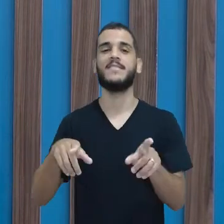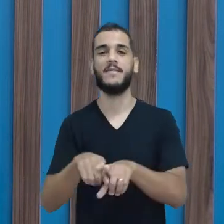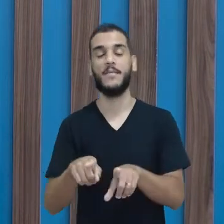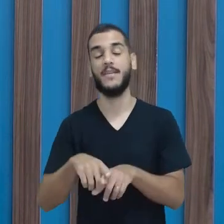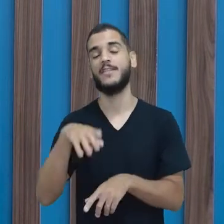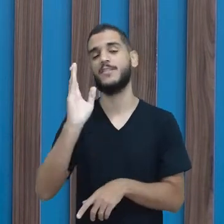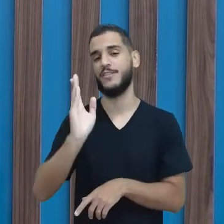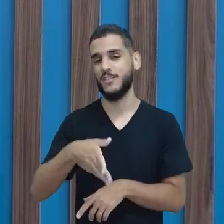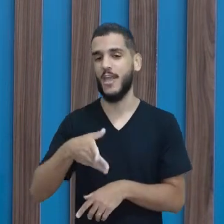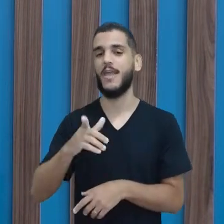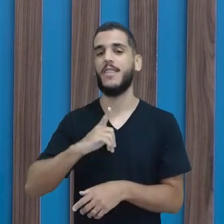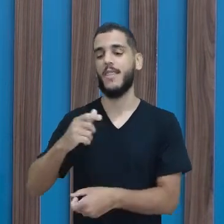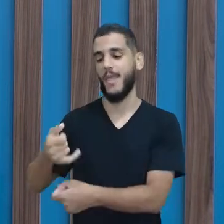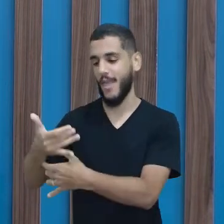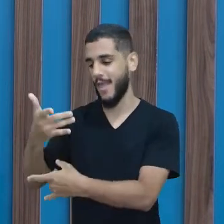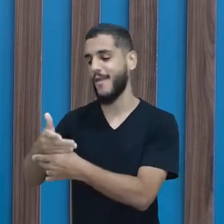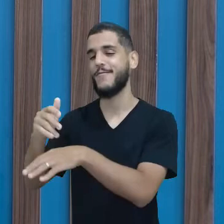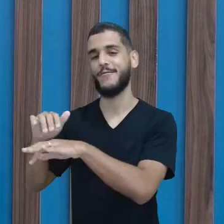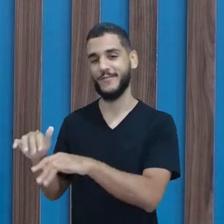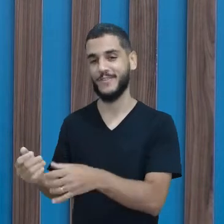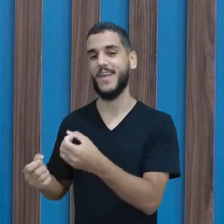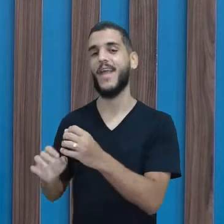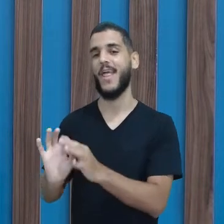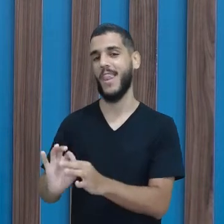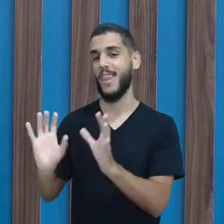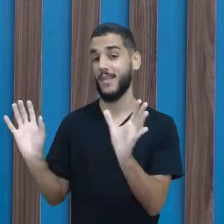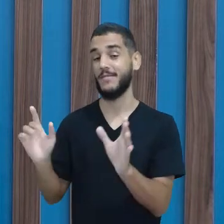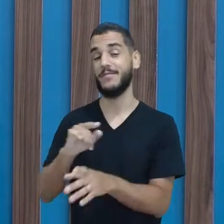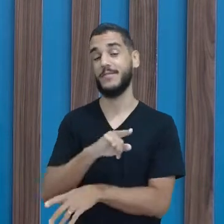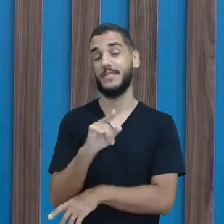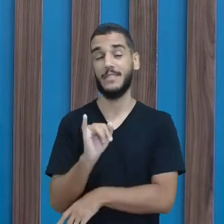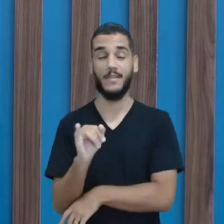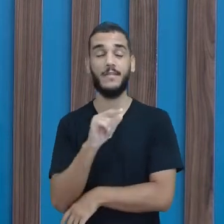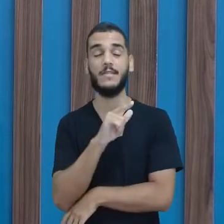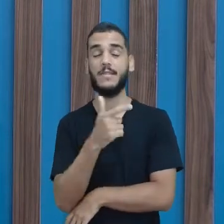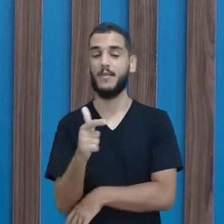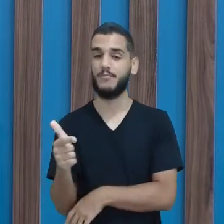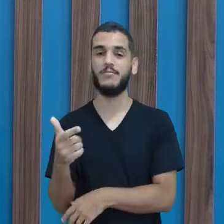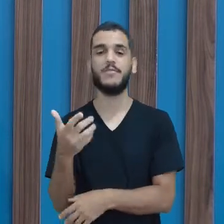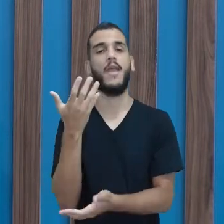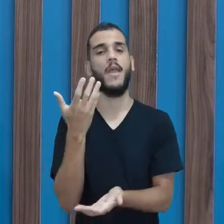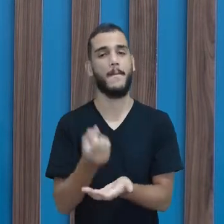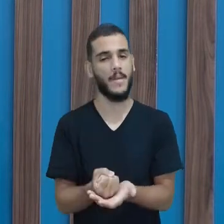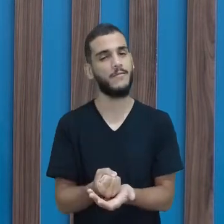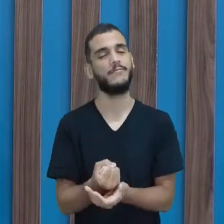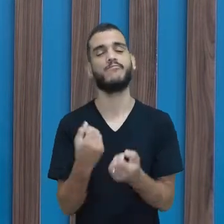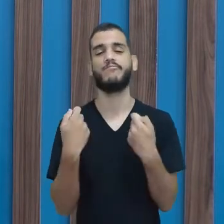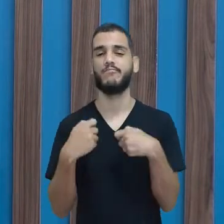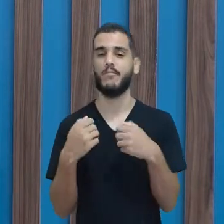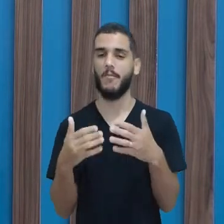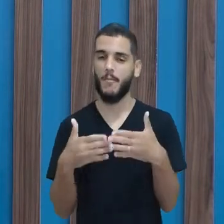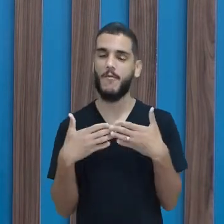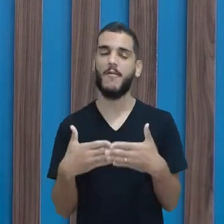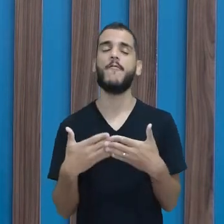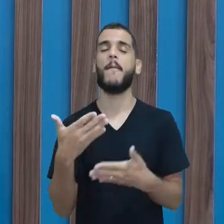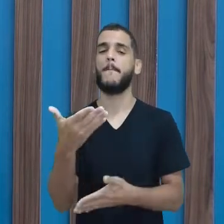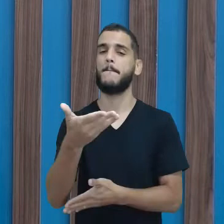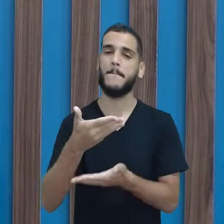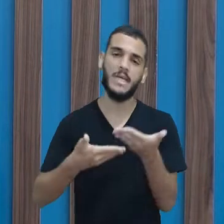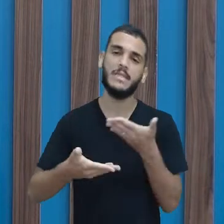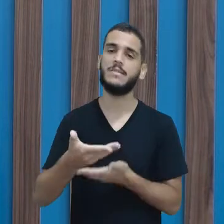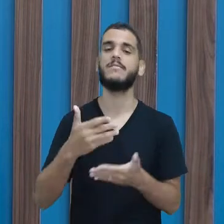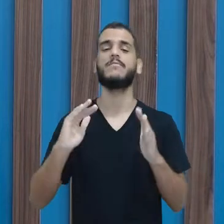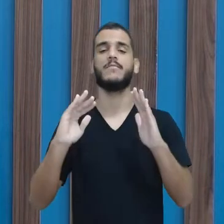Educa Recife e espero que você, quem ainda não tem, instale, quem ainda já tem, interaja aqui com a nossa